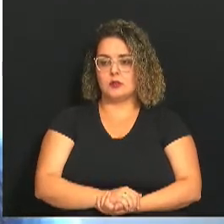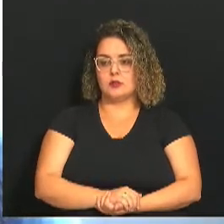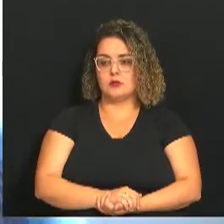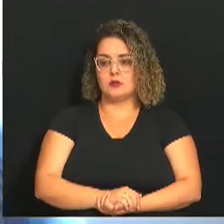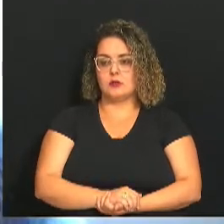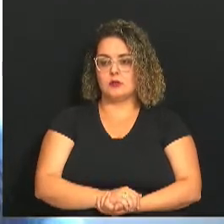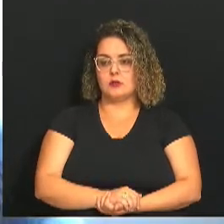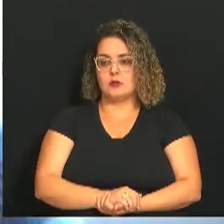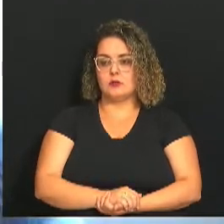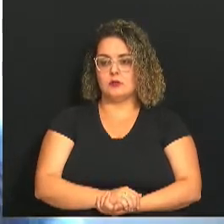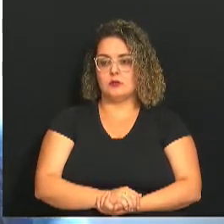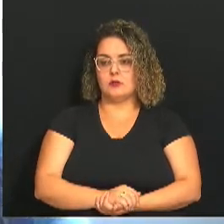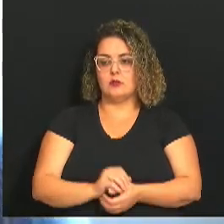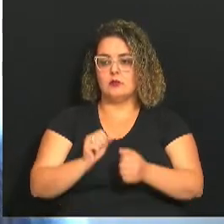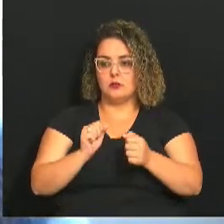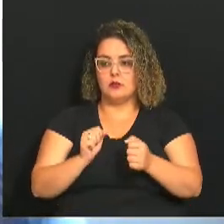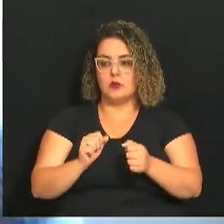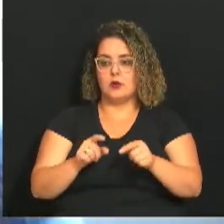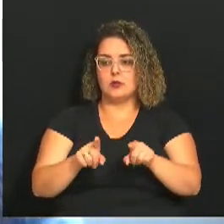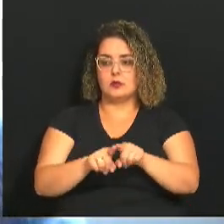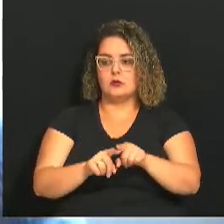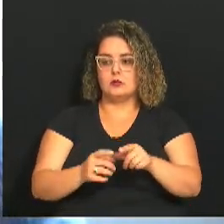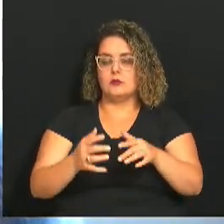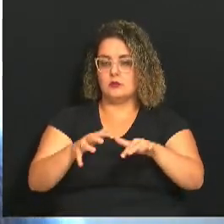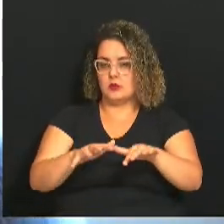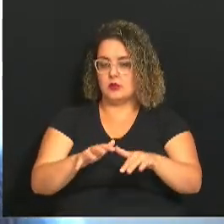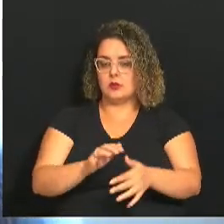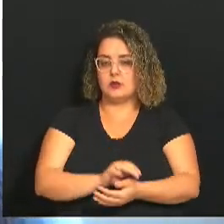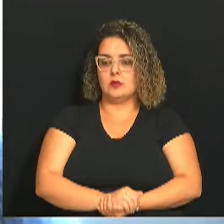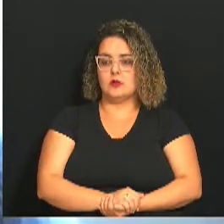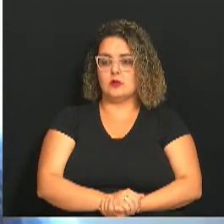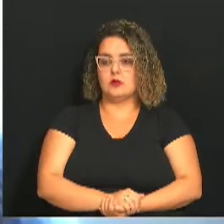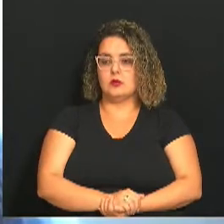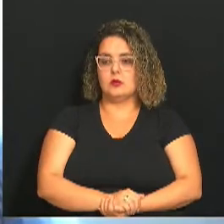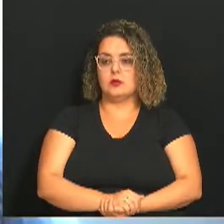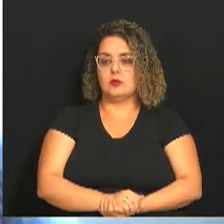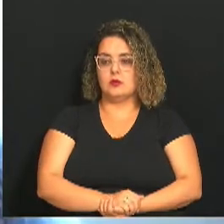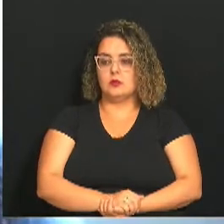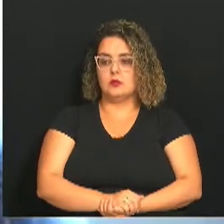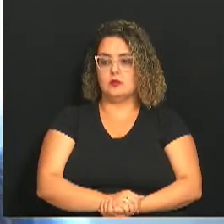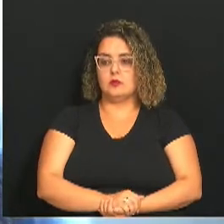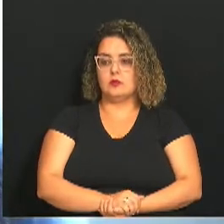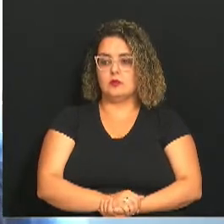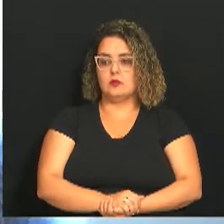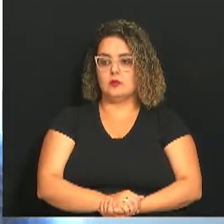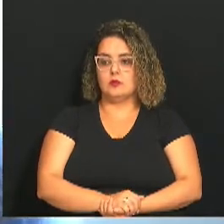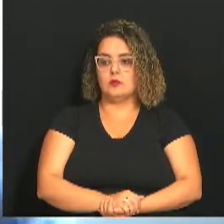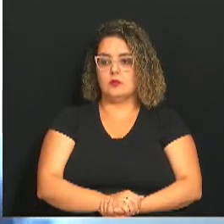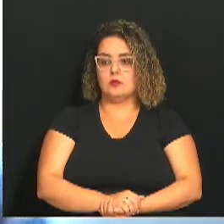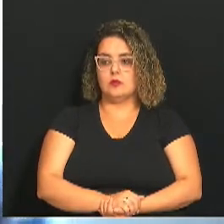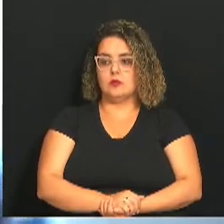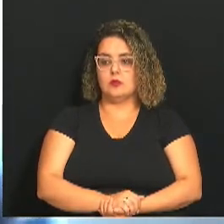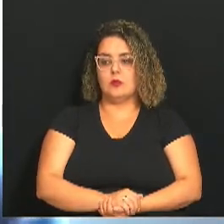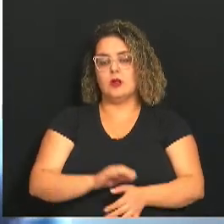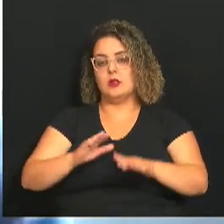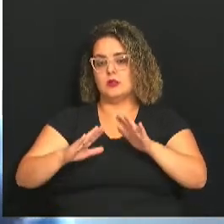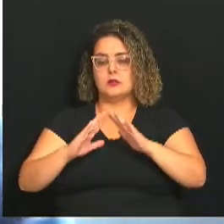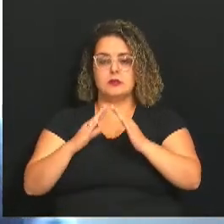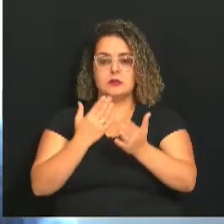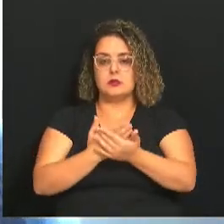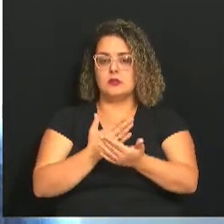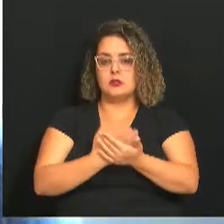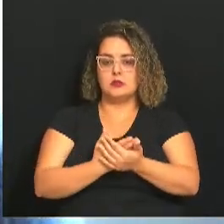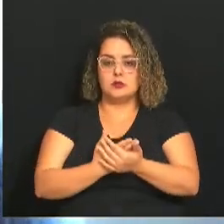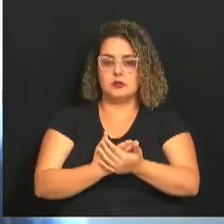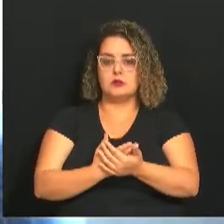possa ser incluído, né, algo, ensino, talvez até ensino fundamental, ensino médio,